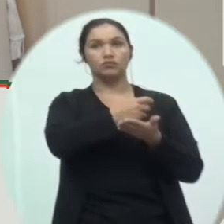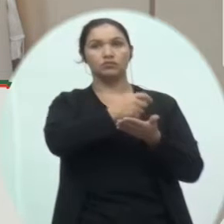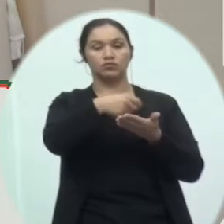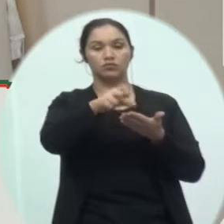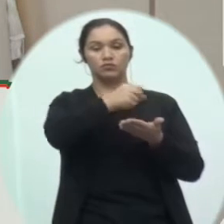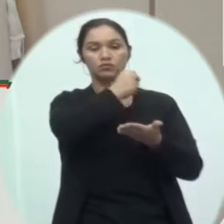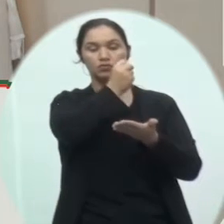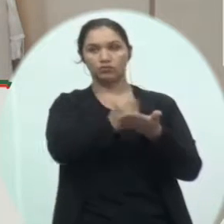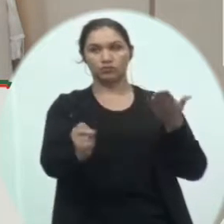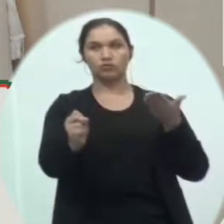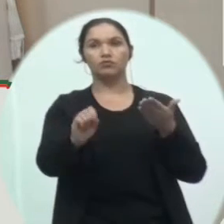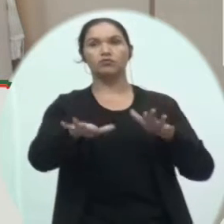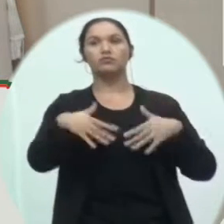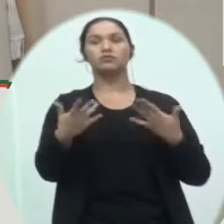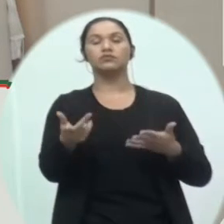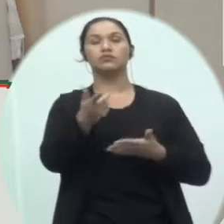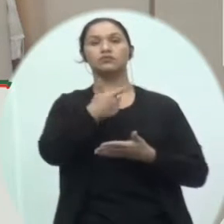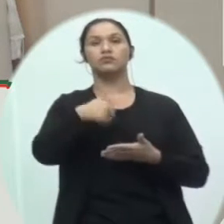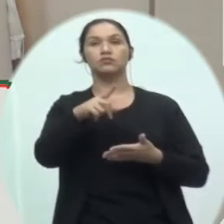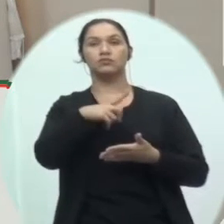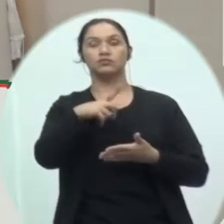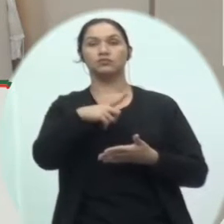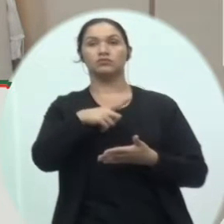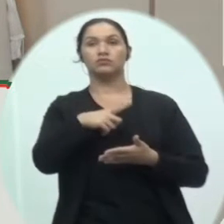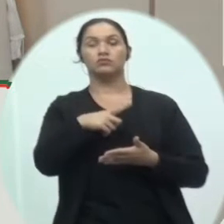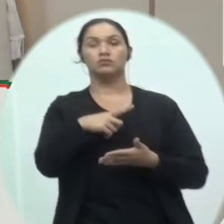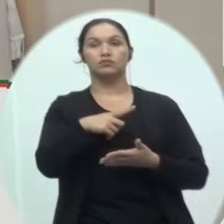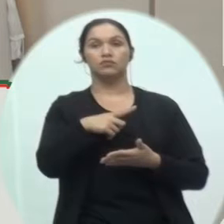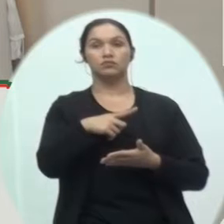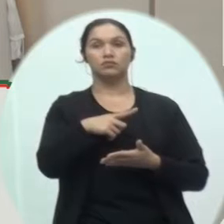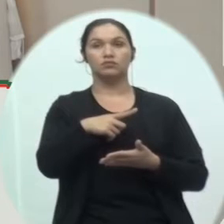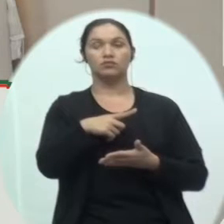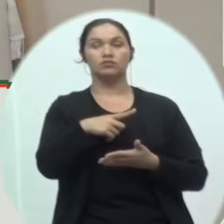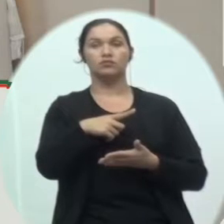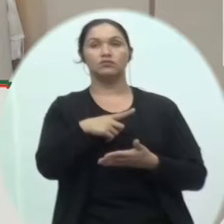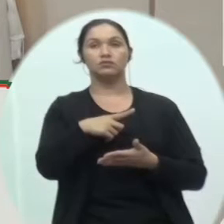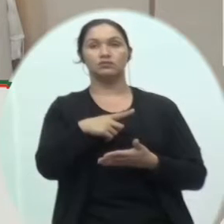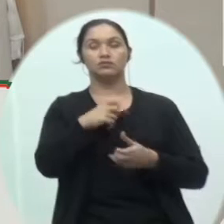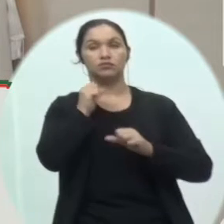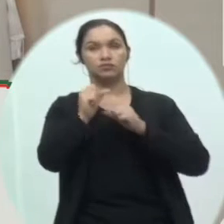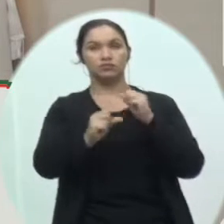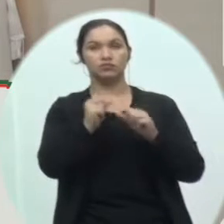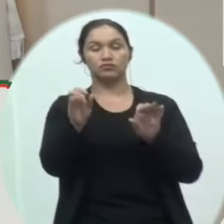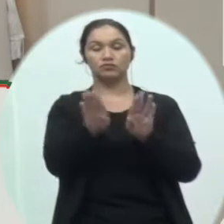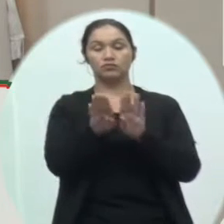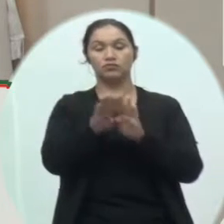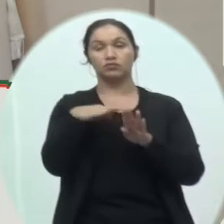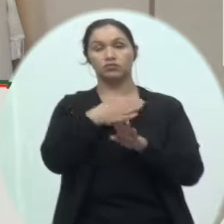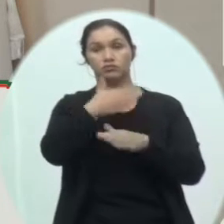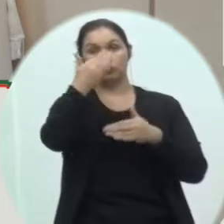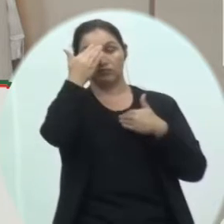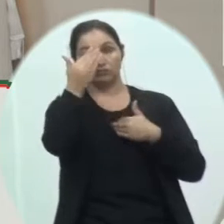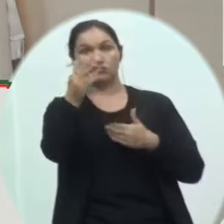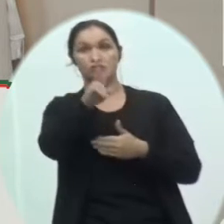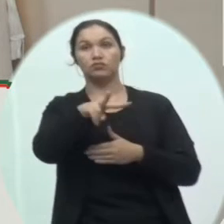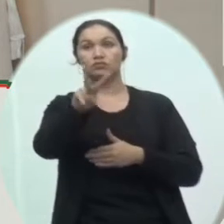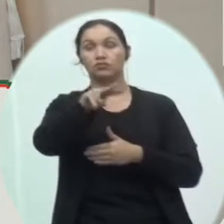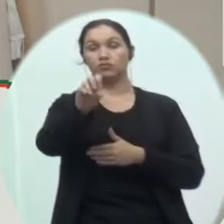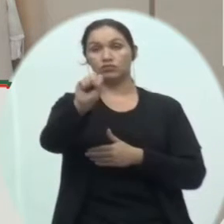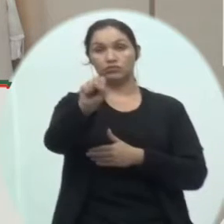Vila Manaus. Agradecer também ao vereador Salésio Lima, que estivemos juntos lá na secretária, na